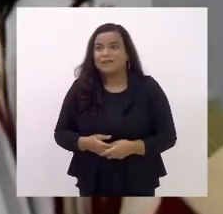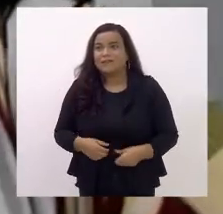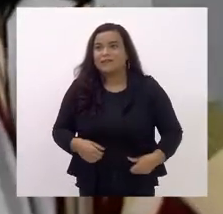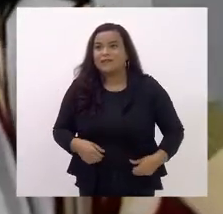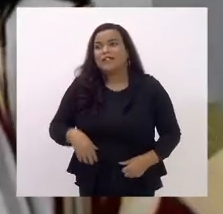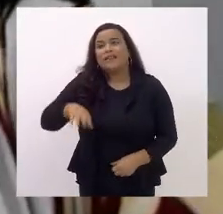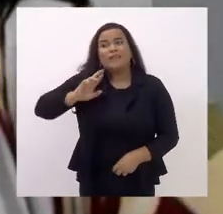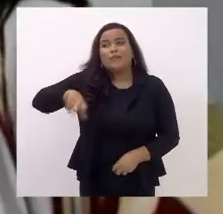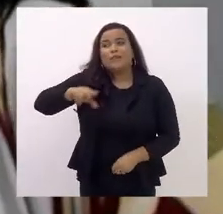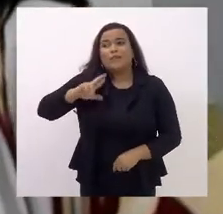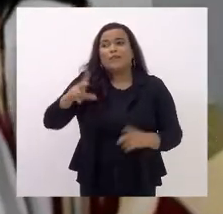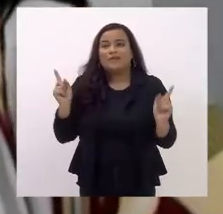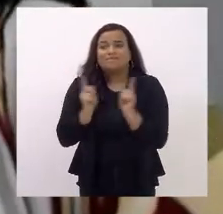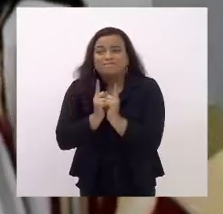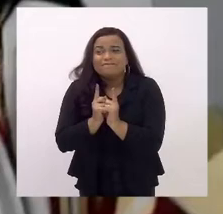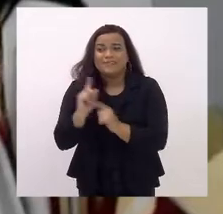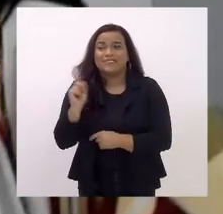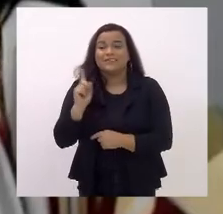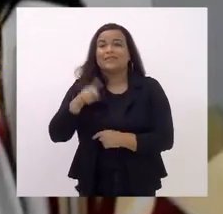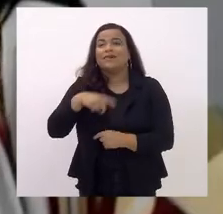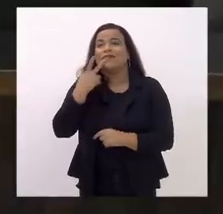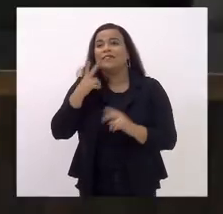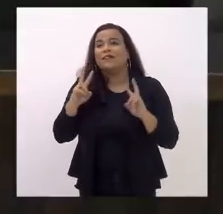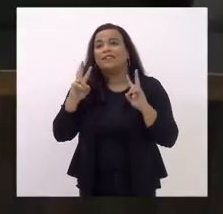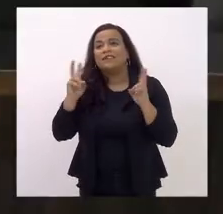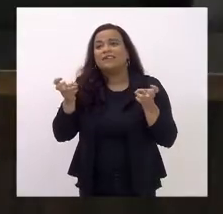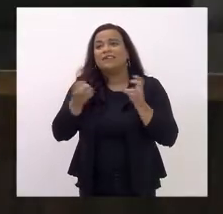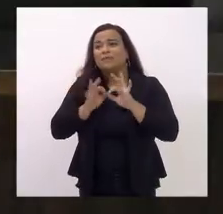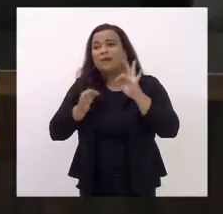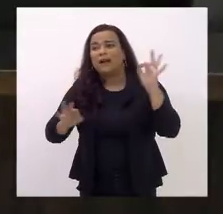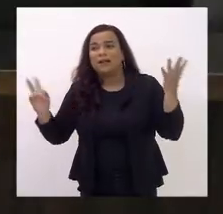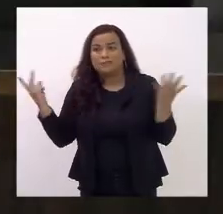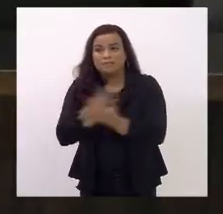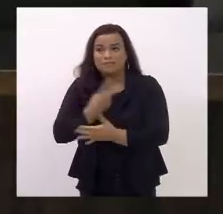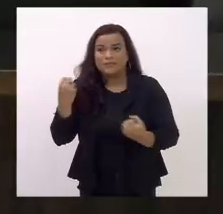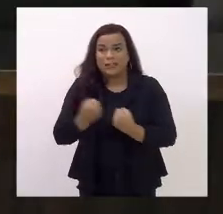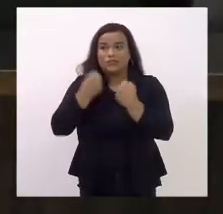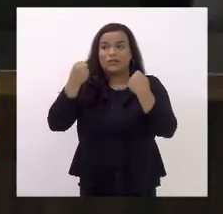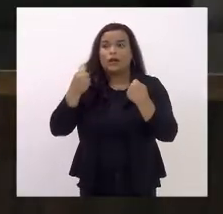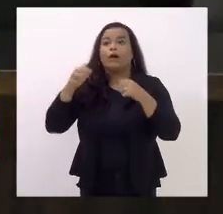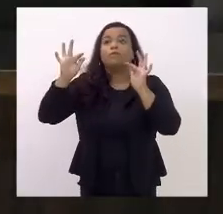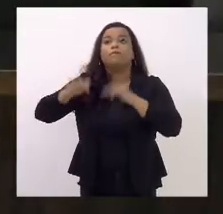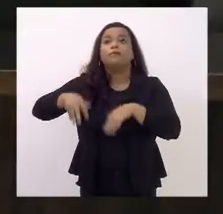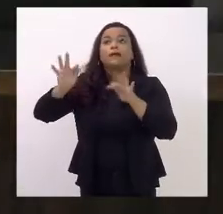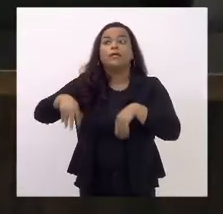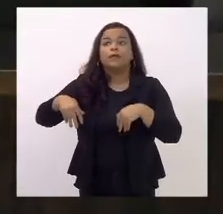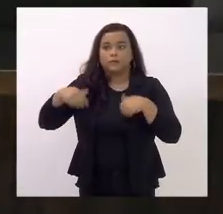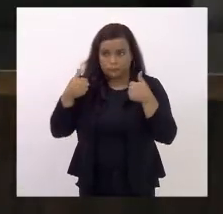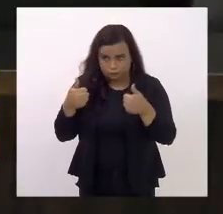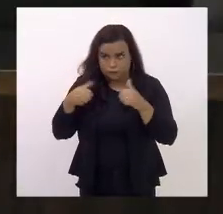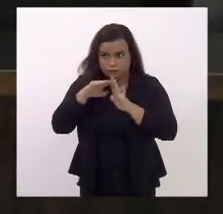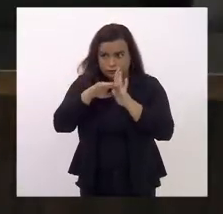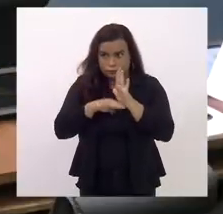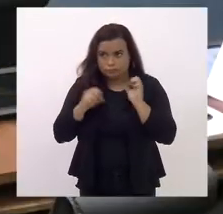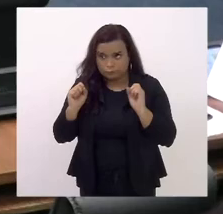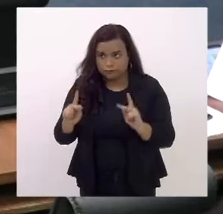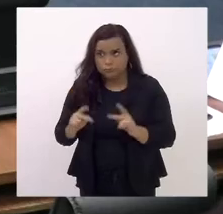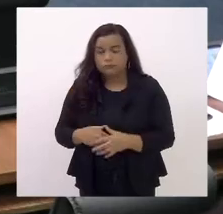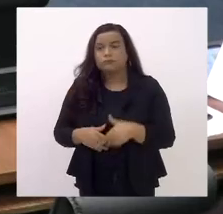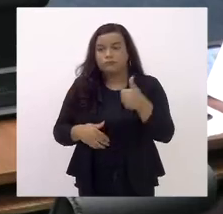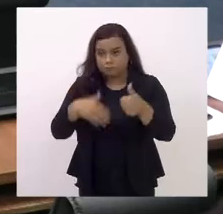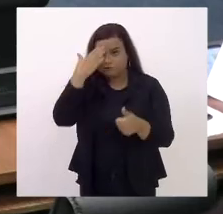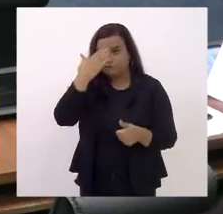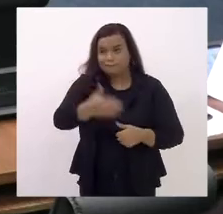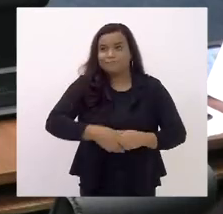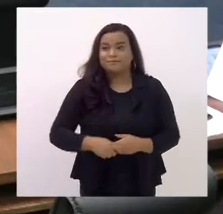Não é tão breve, presidente, porque é para falar sobre ao a final, tragédia final, de uns anos ao atrás. Ao final da pauta, por favor. Por favor,